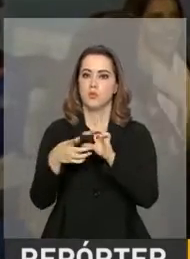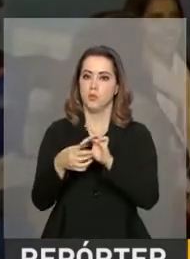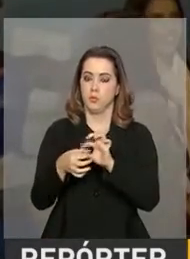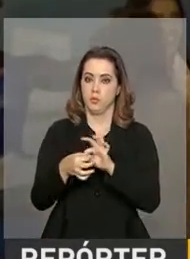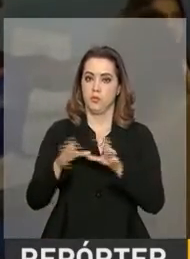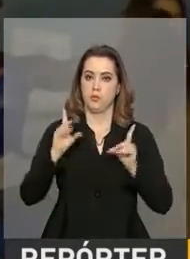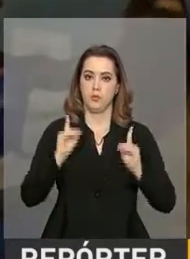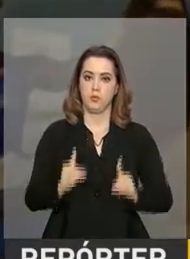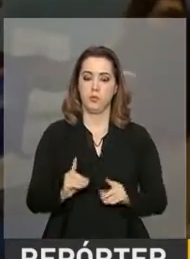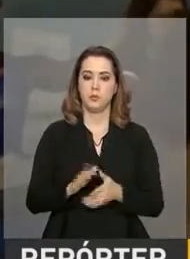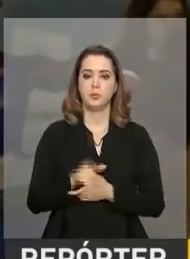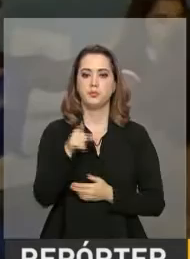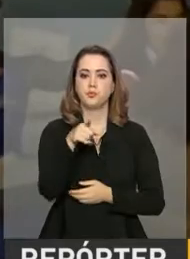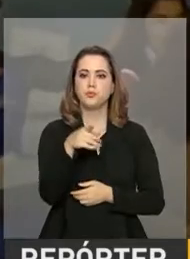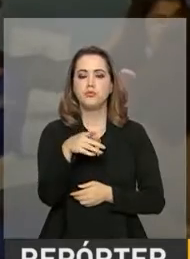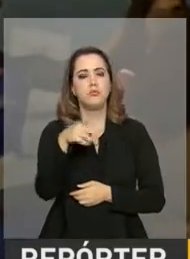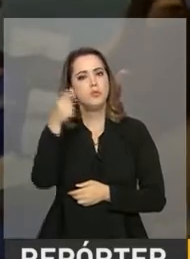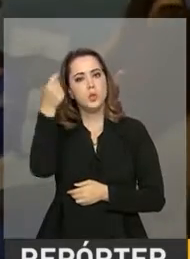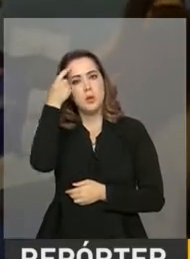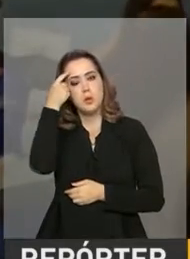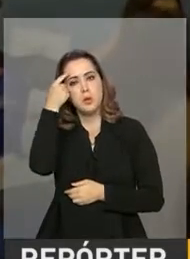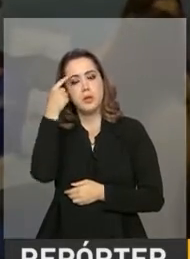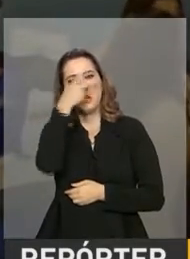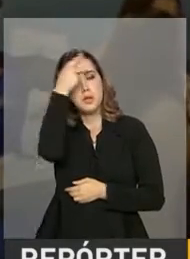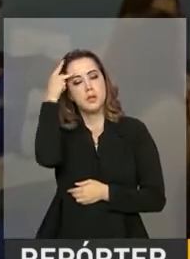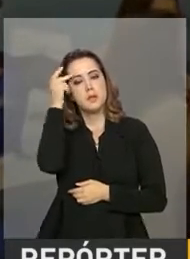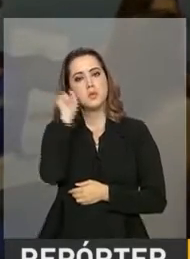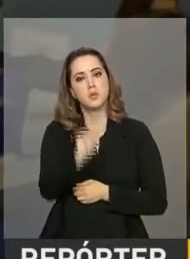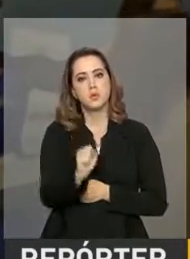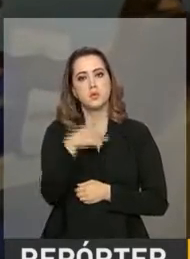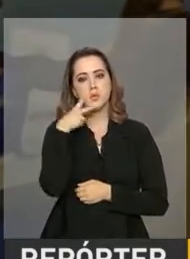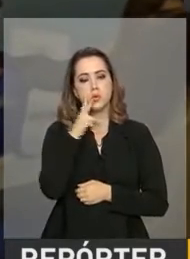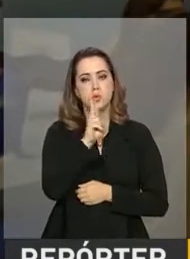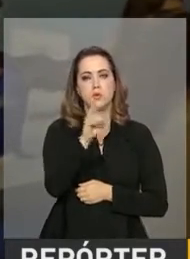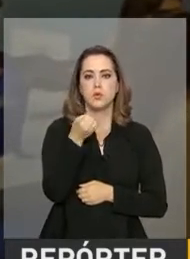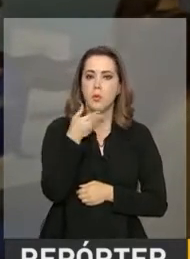de ver que, com boas ações,